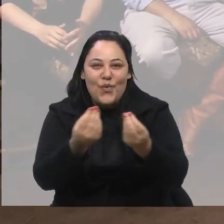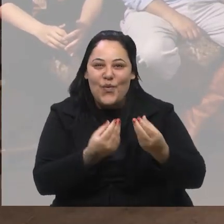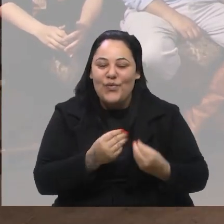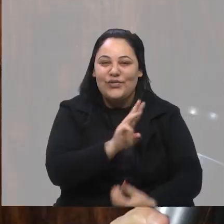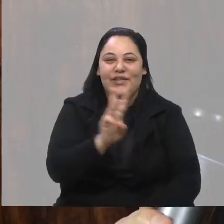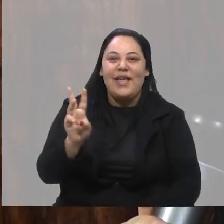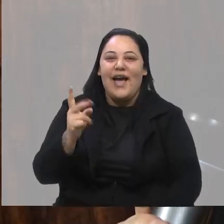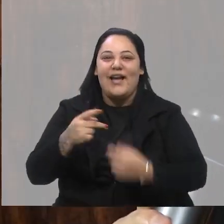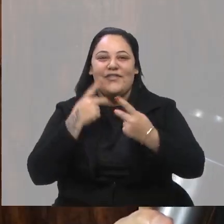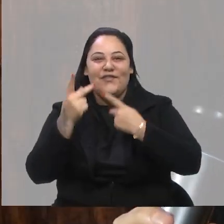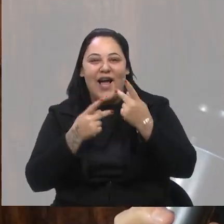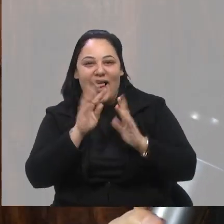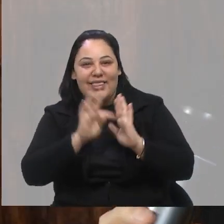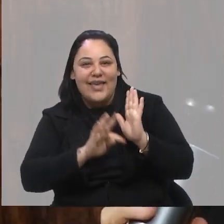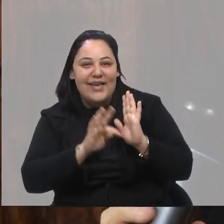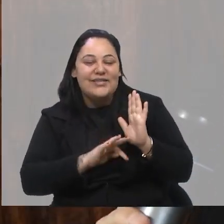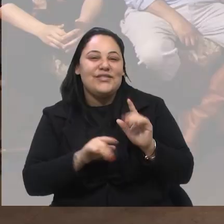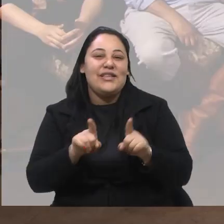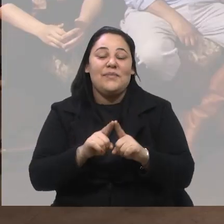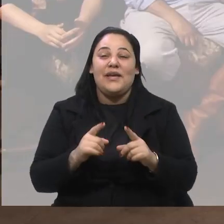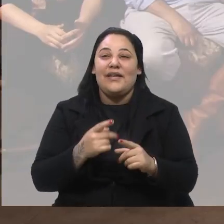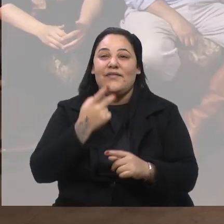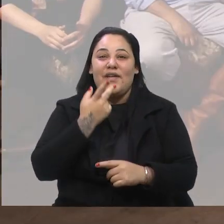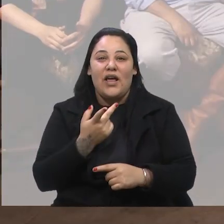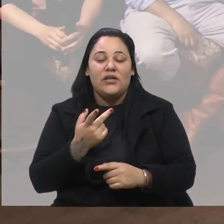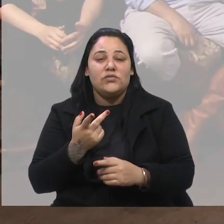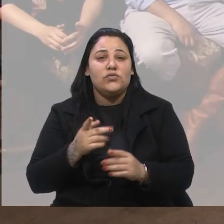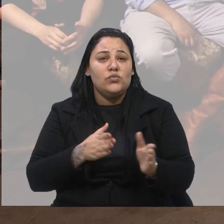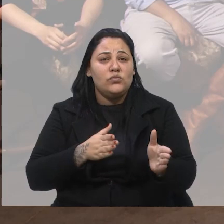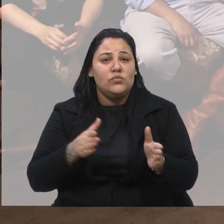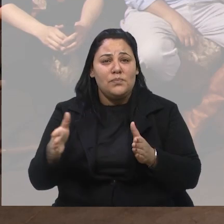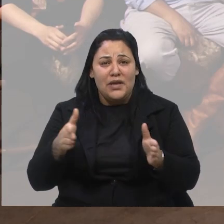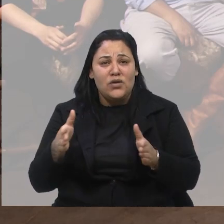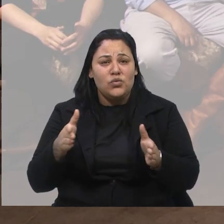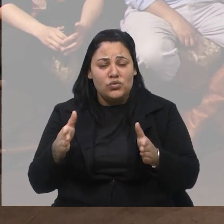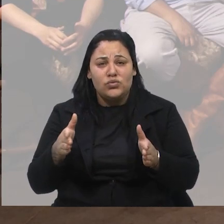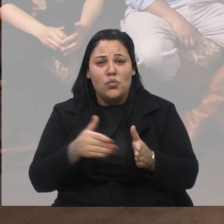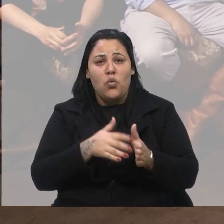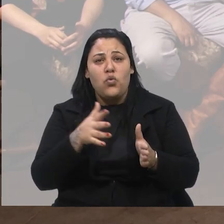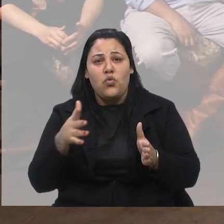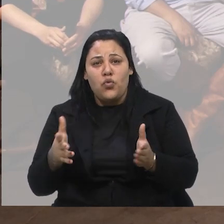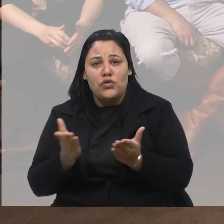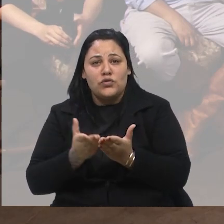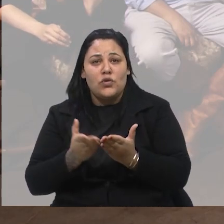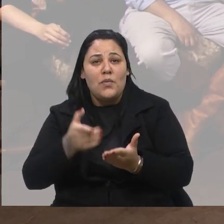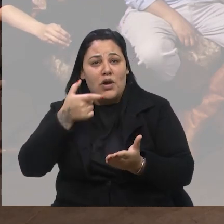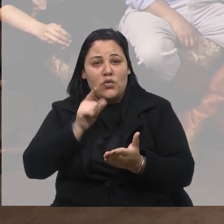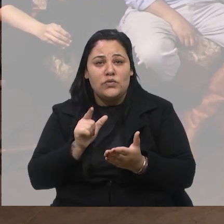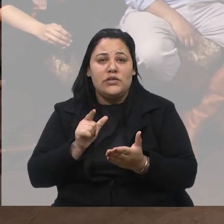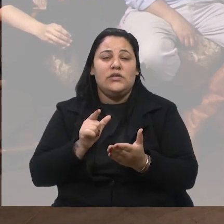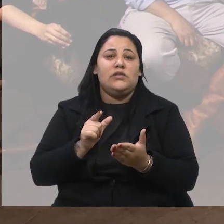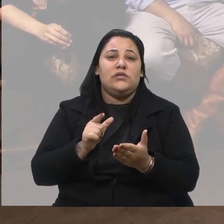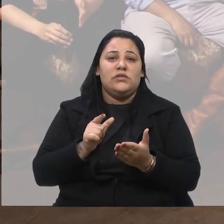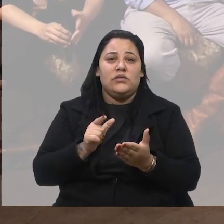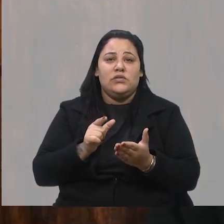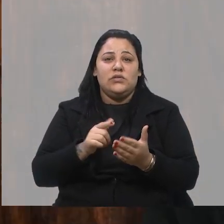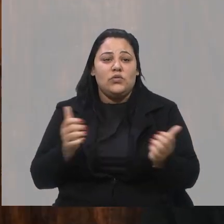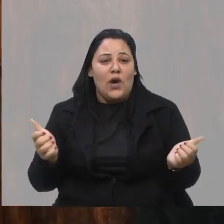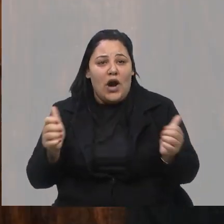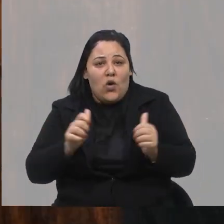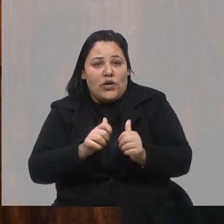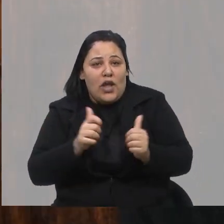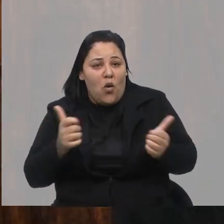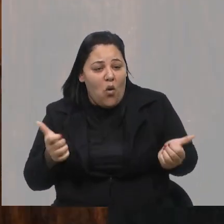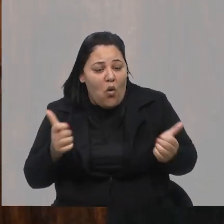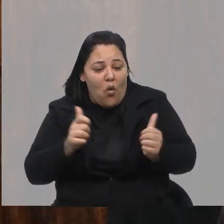e falava inclusive o quanto tempo tu estudou, né? Para poder se aperfeiçoar no acordeon. E você